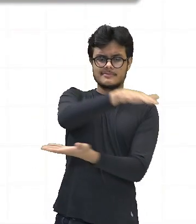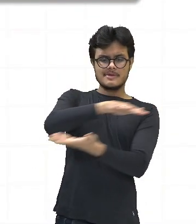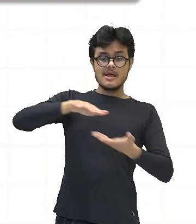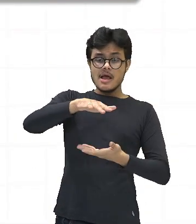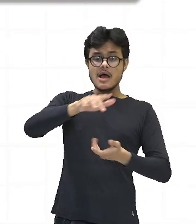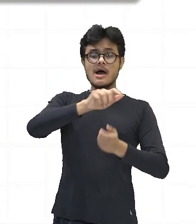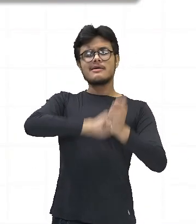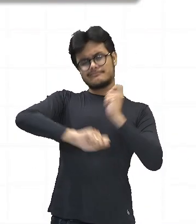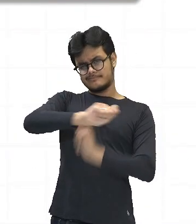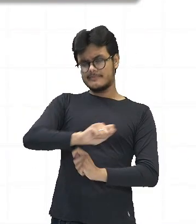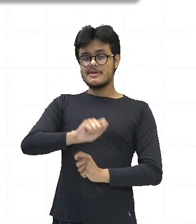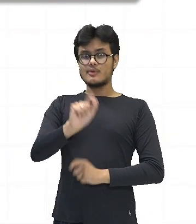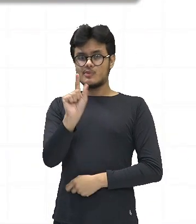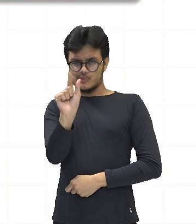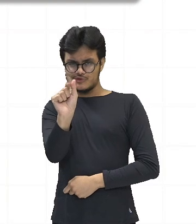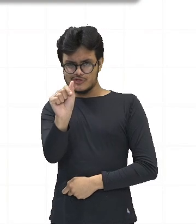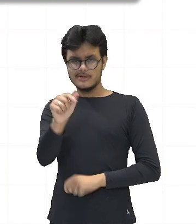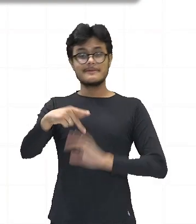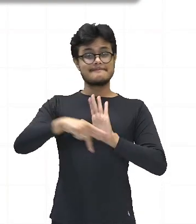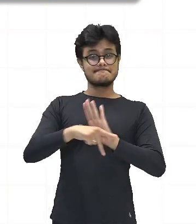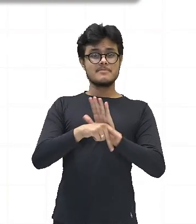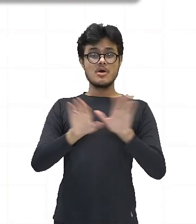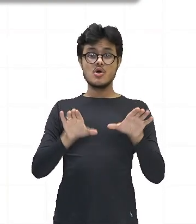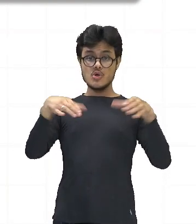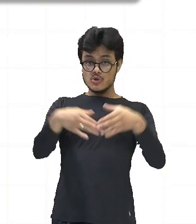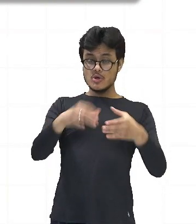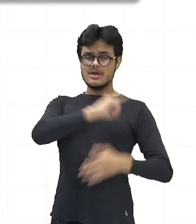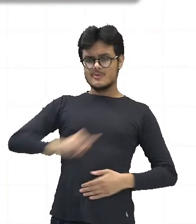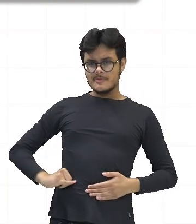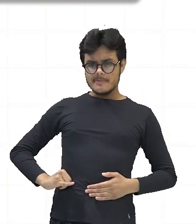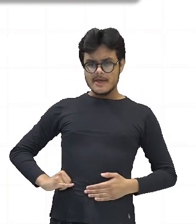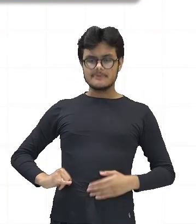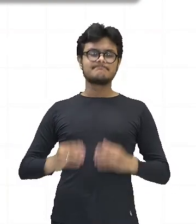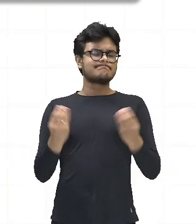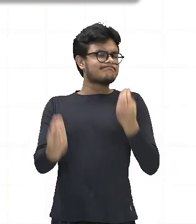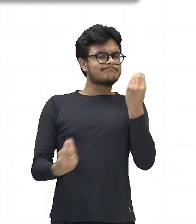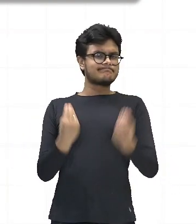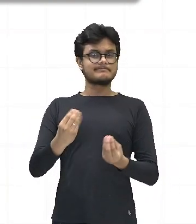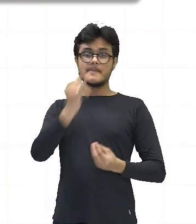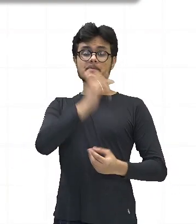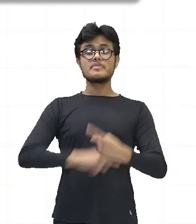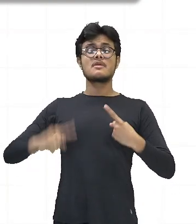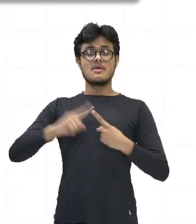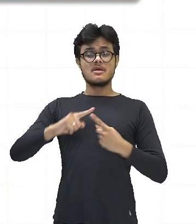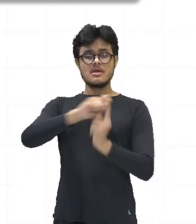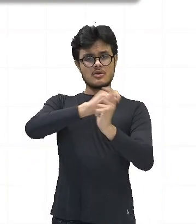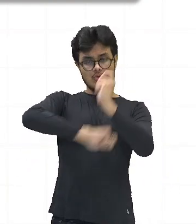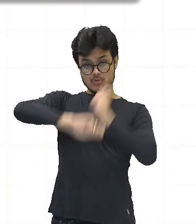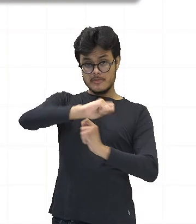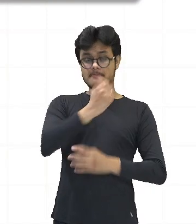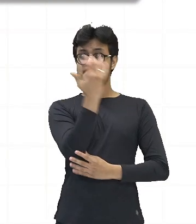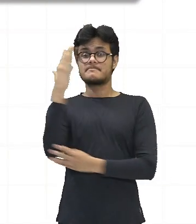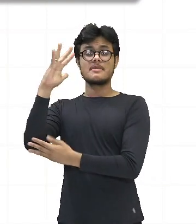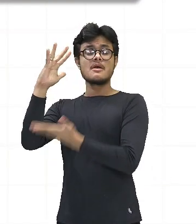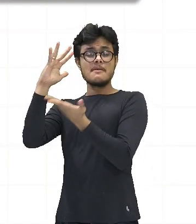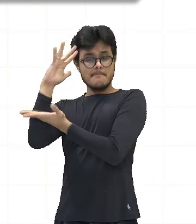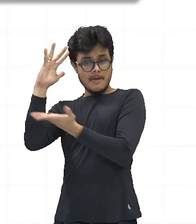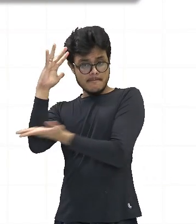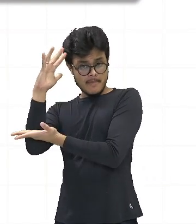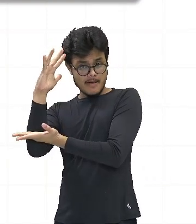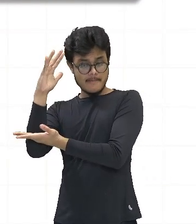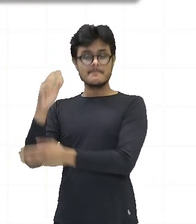da colônia, onde nós temos aí as atividades, né, do pau-brasil, do ouro e